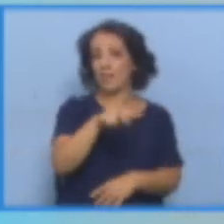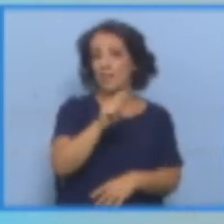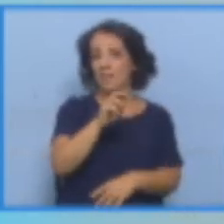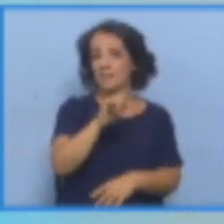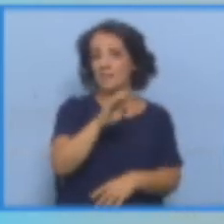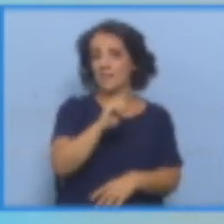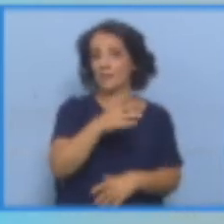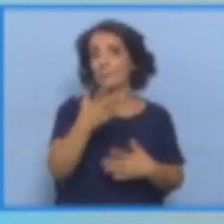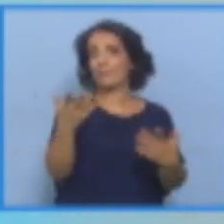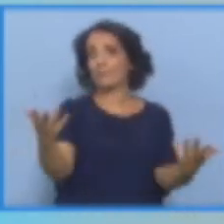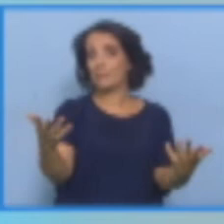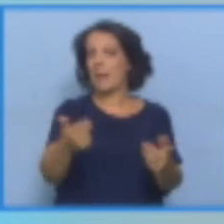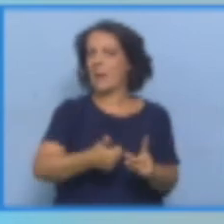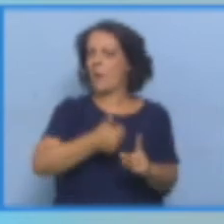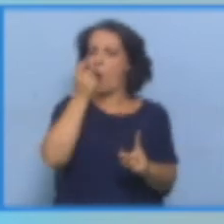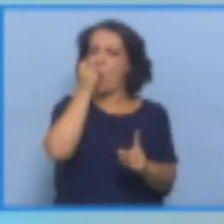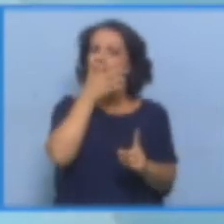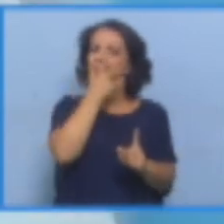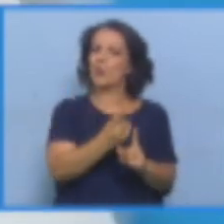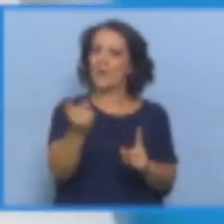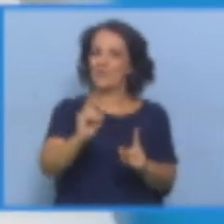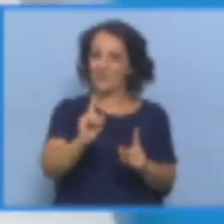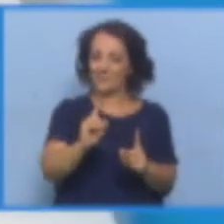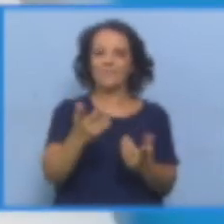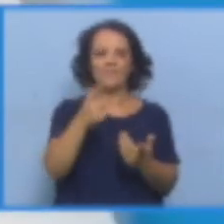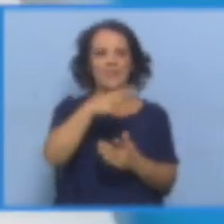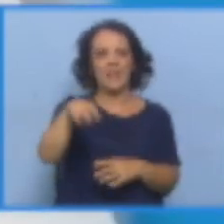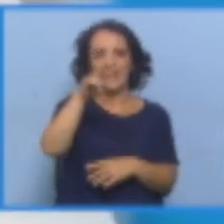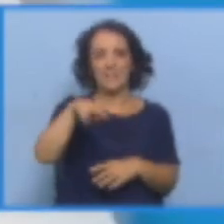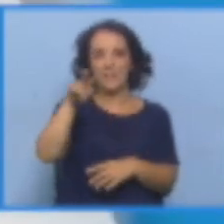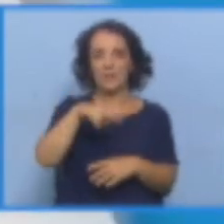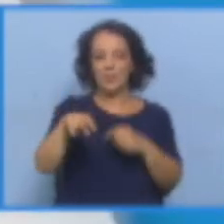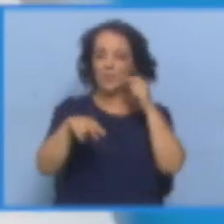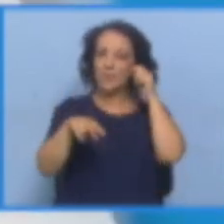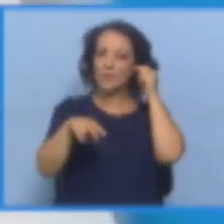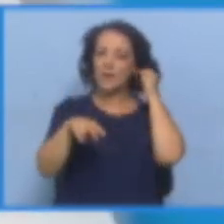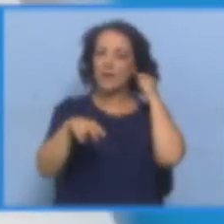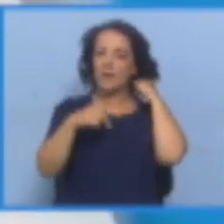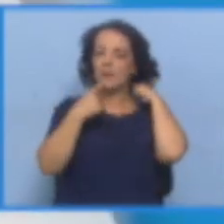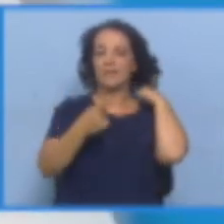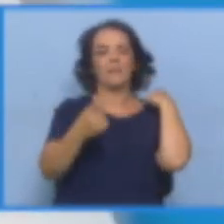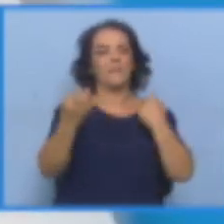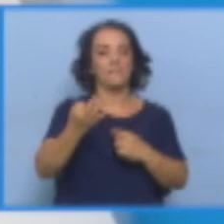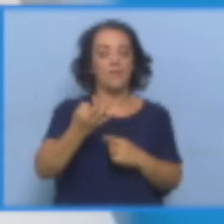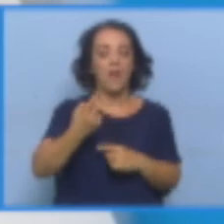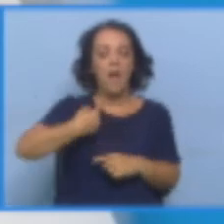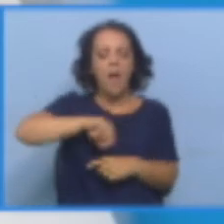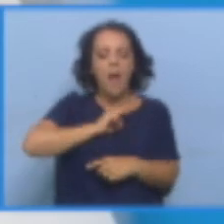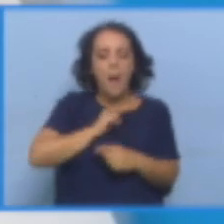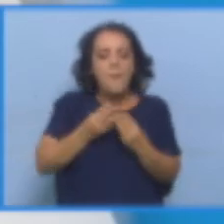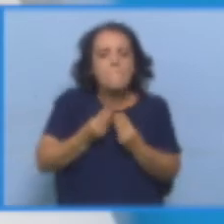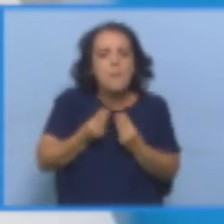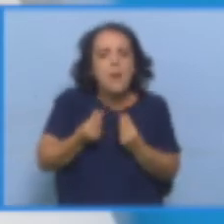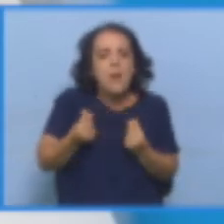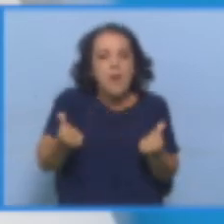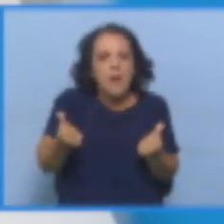homem esteja só. É uma leitura que nos diz de uma maneira muito interessante como a nossa razão, a nossa maneira de ser é